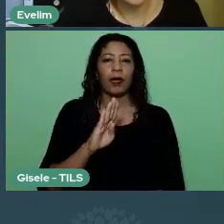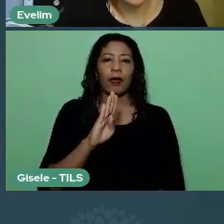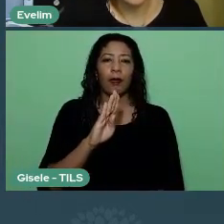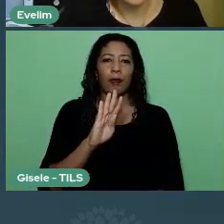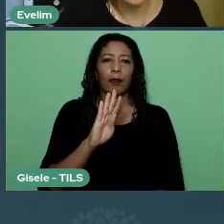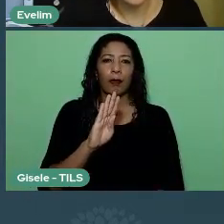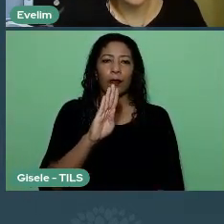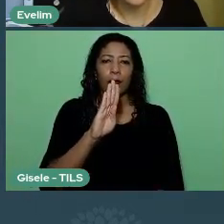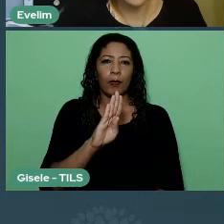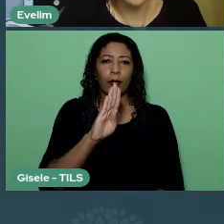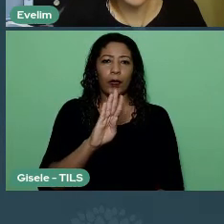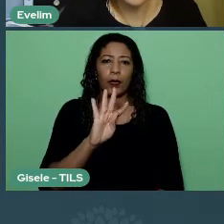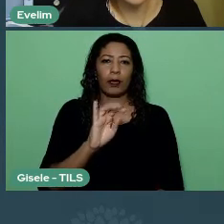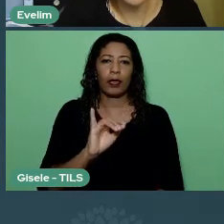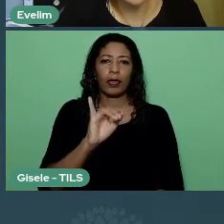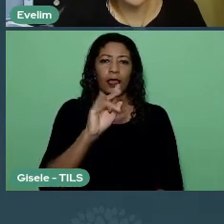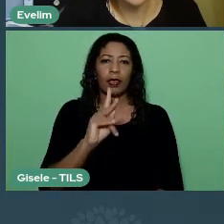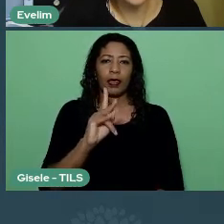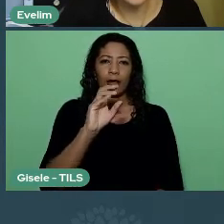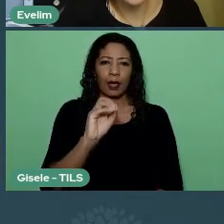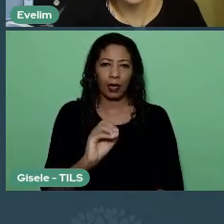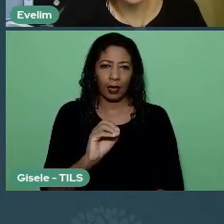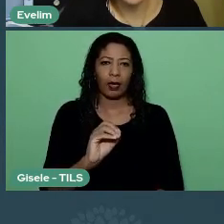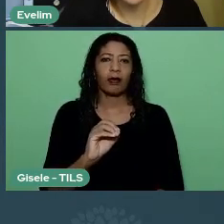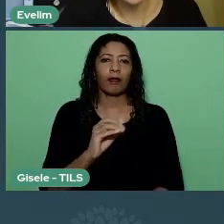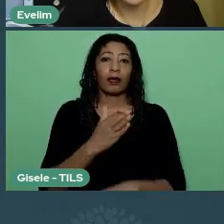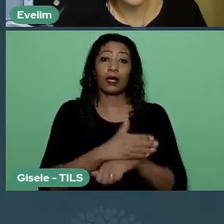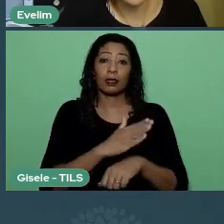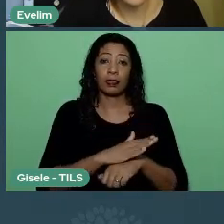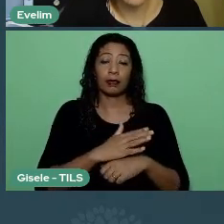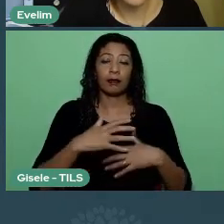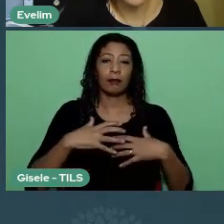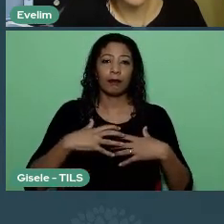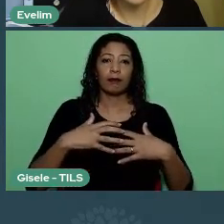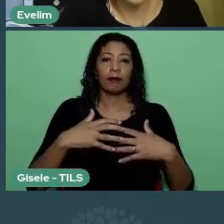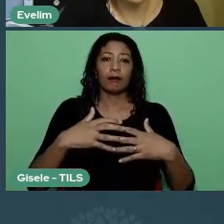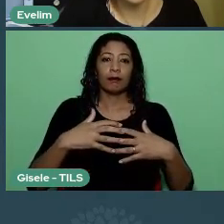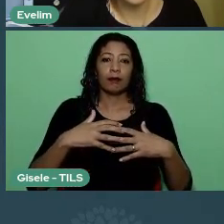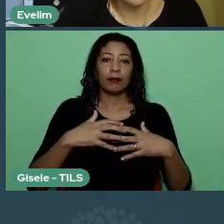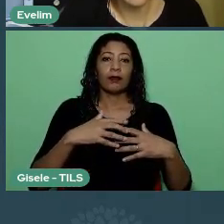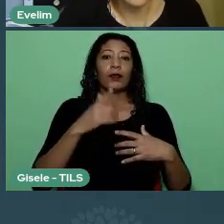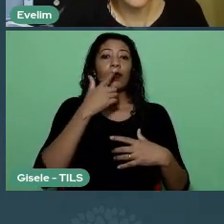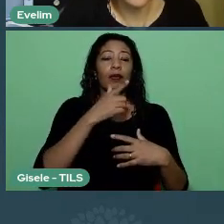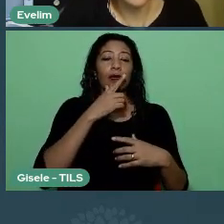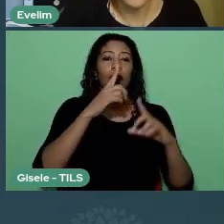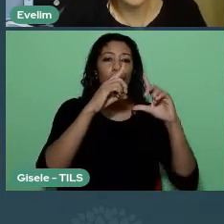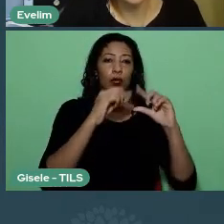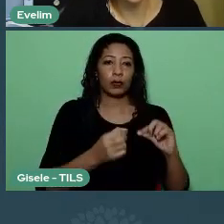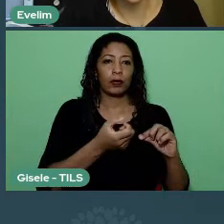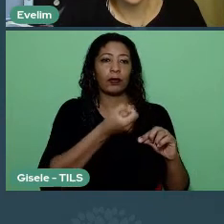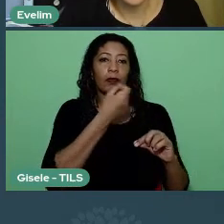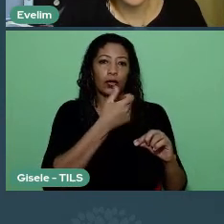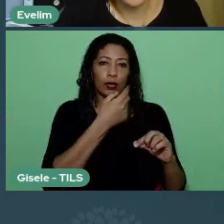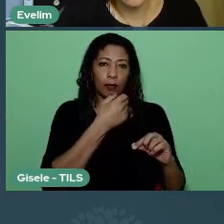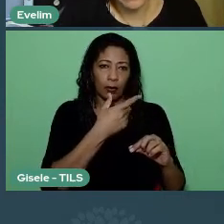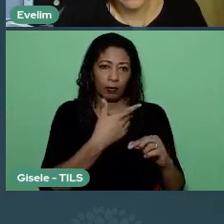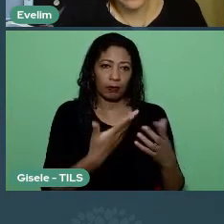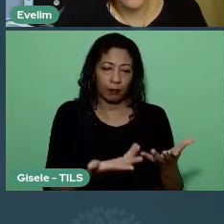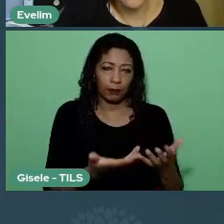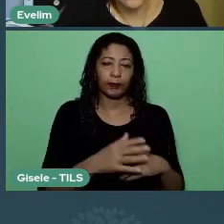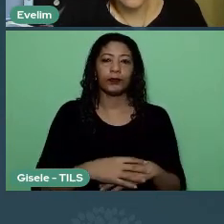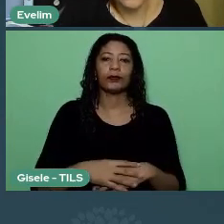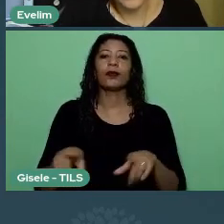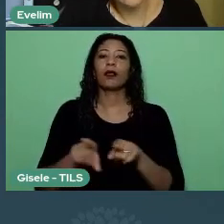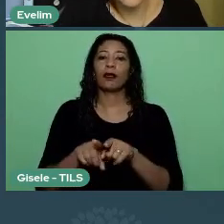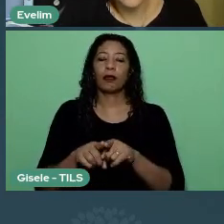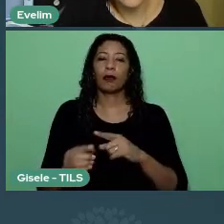pranayama, Papworth, exercícios de controle respiratório, reduzem o número de exacerbações e uso de medicamentos de resgate, além de melhora